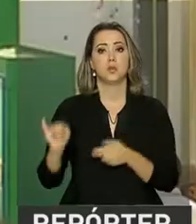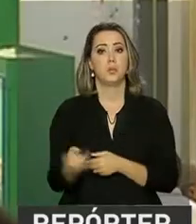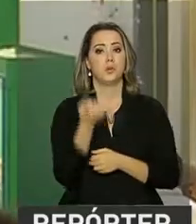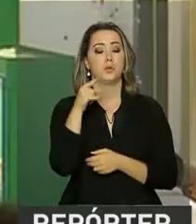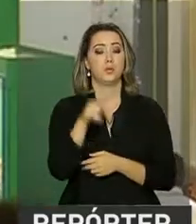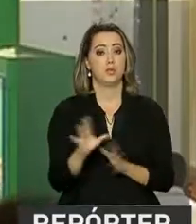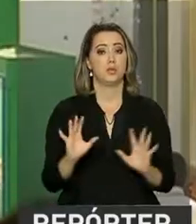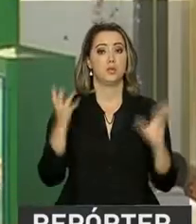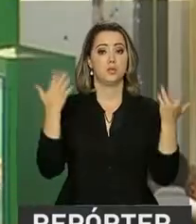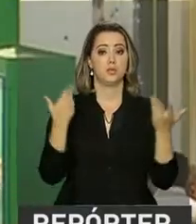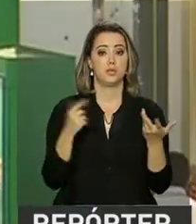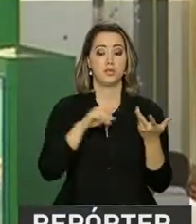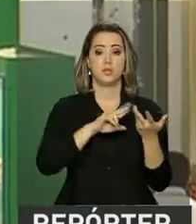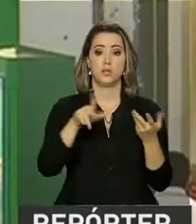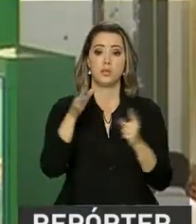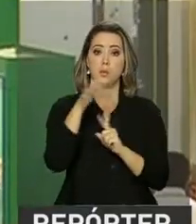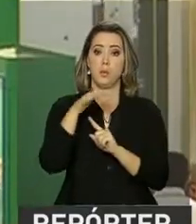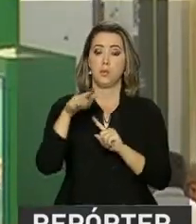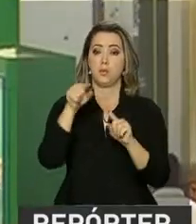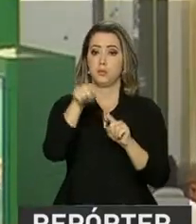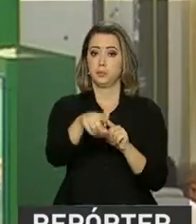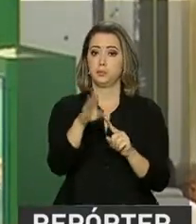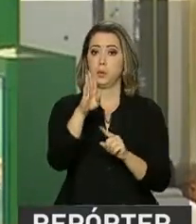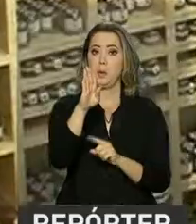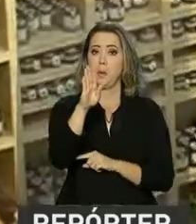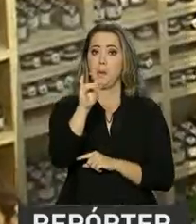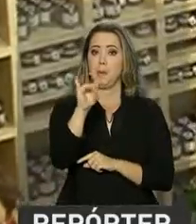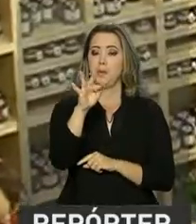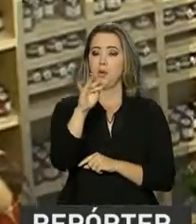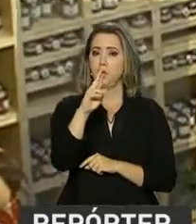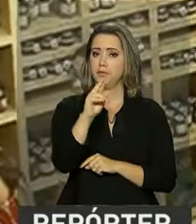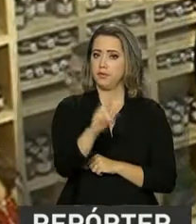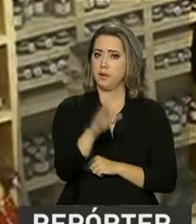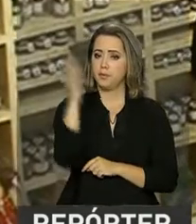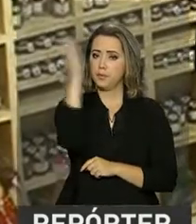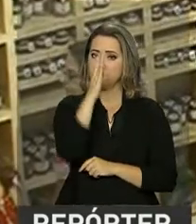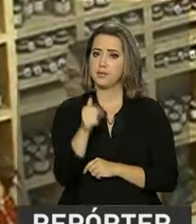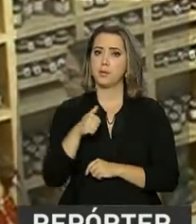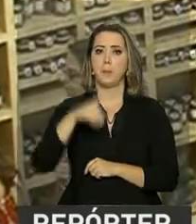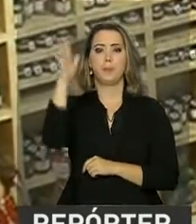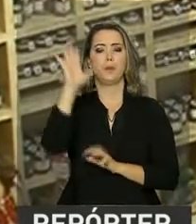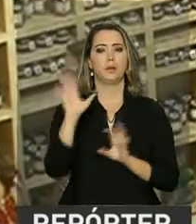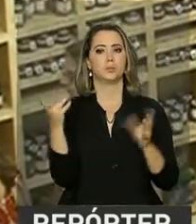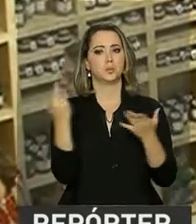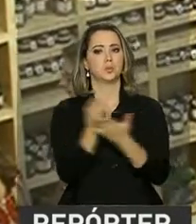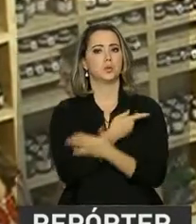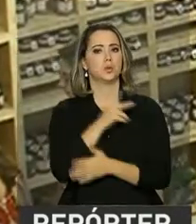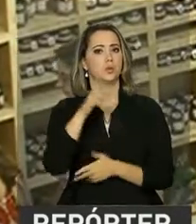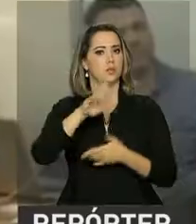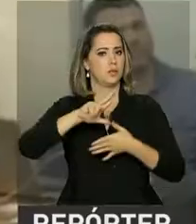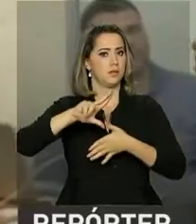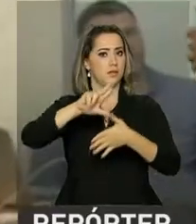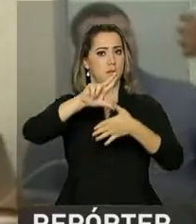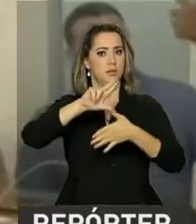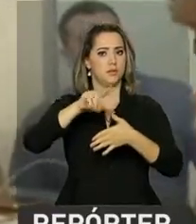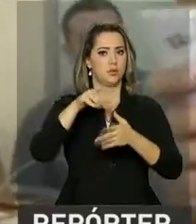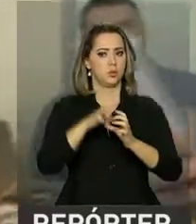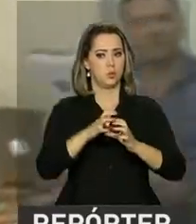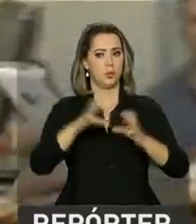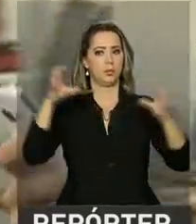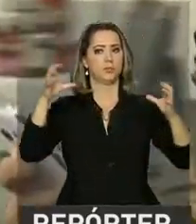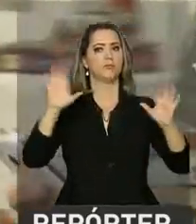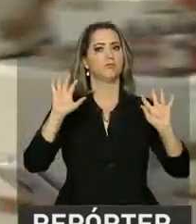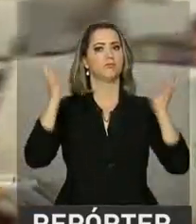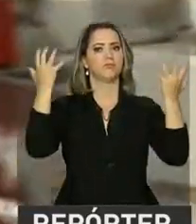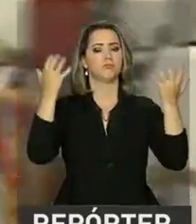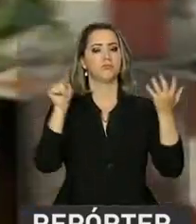celebrado em grandes feiras, como a Biofar Brasil, considerada o maior evento da categoria na América Latina. Rogério, que